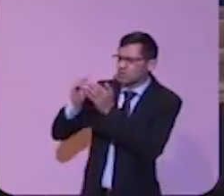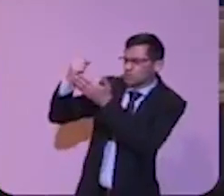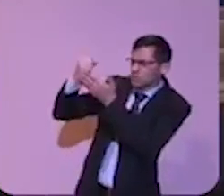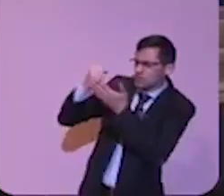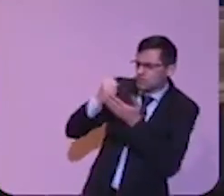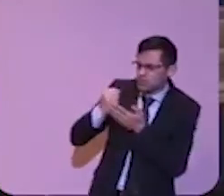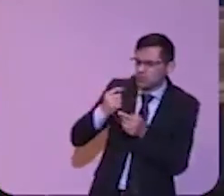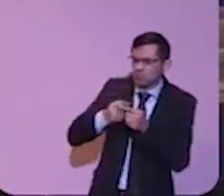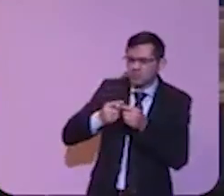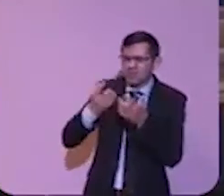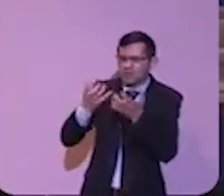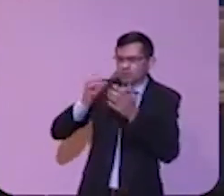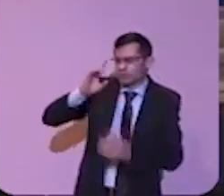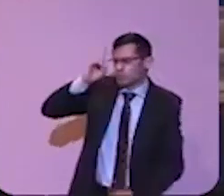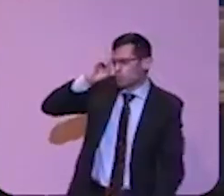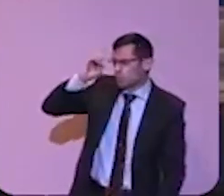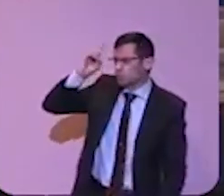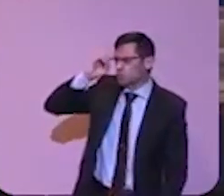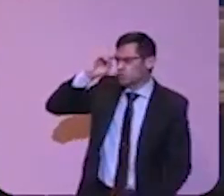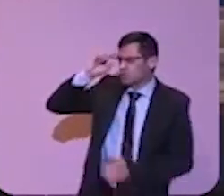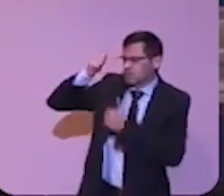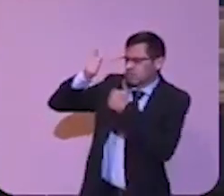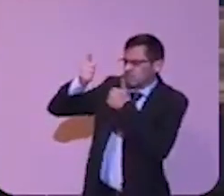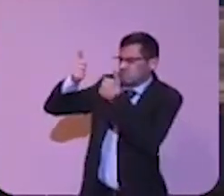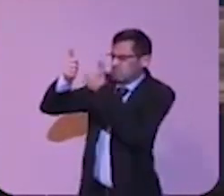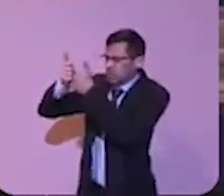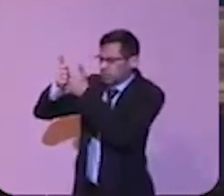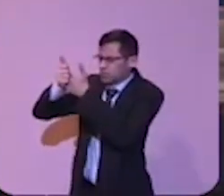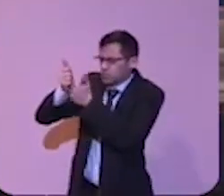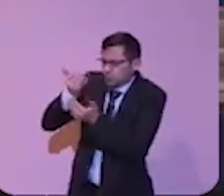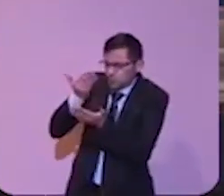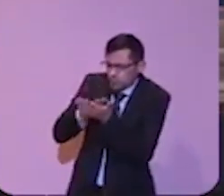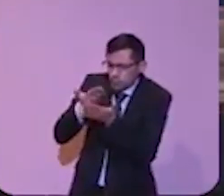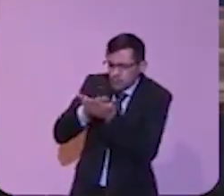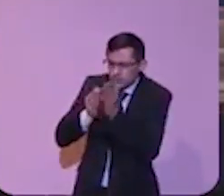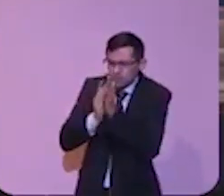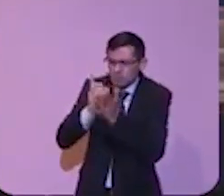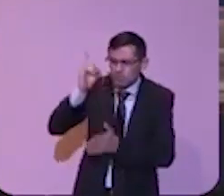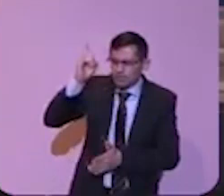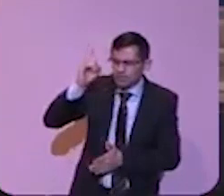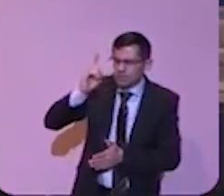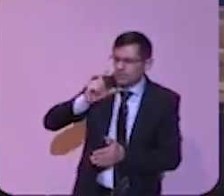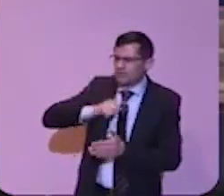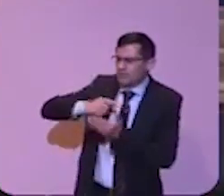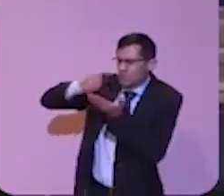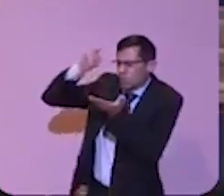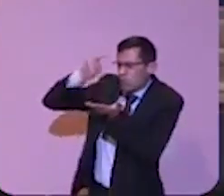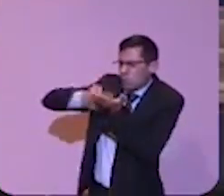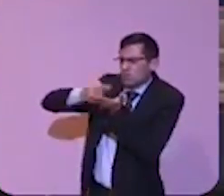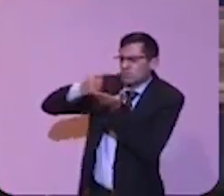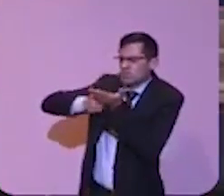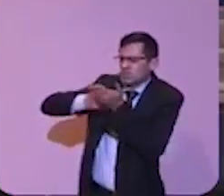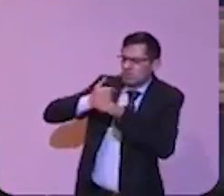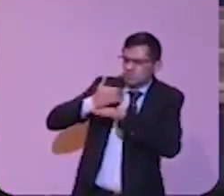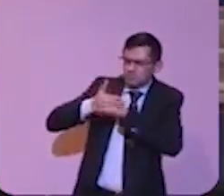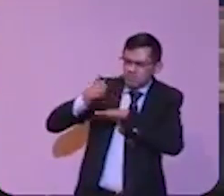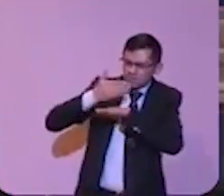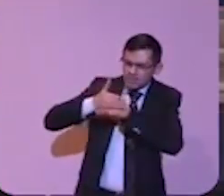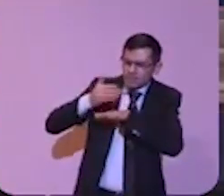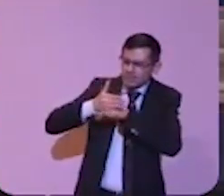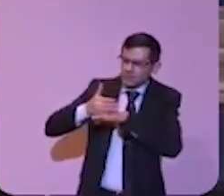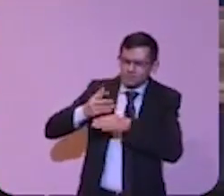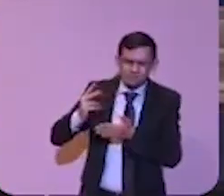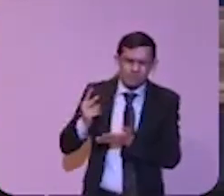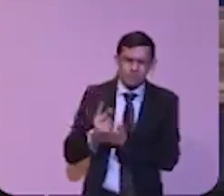de Deus todos os dias através da Tua palavra, assumindo um compromisso de vivê-la como nunca antes